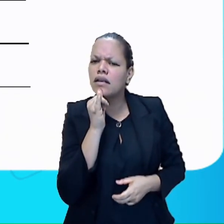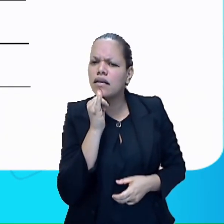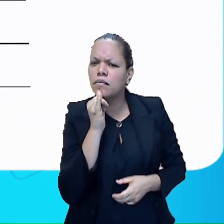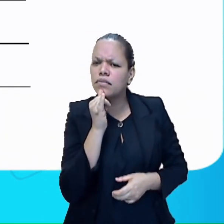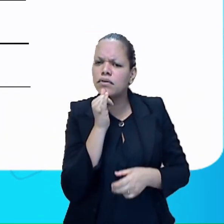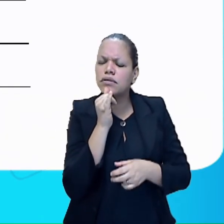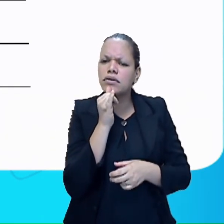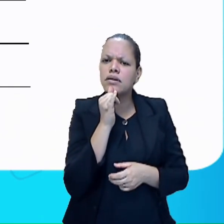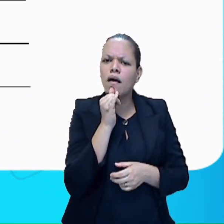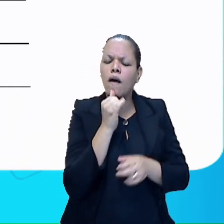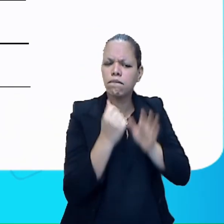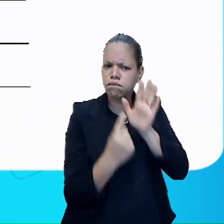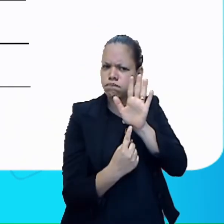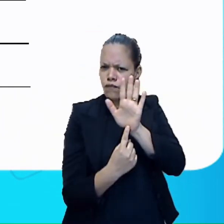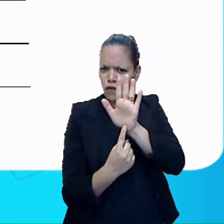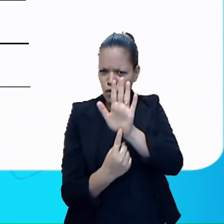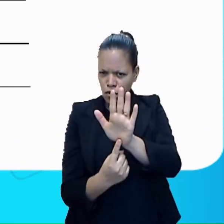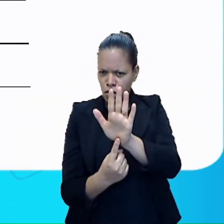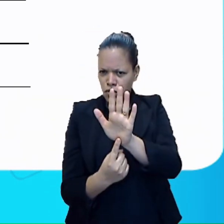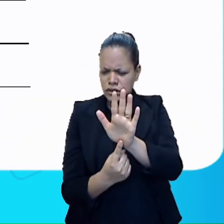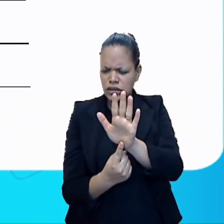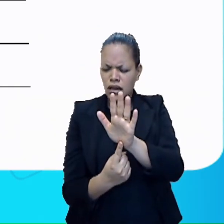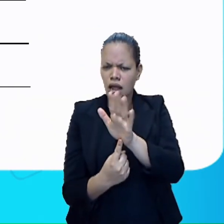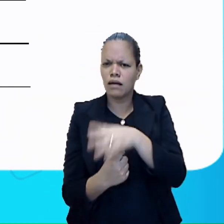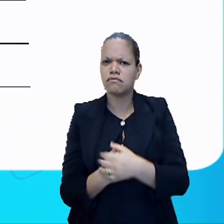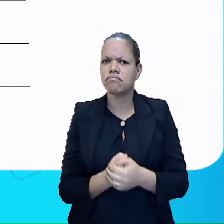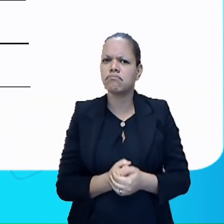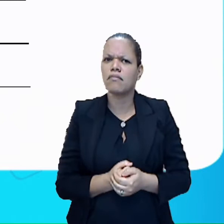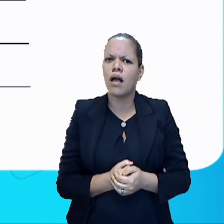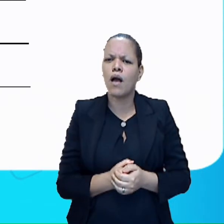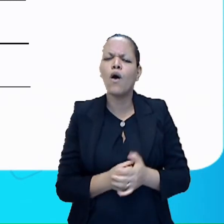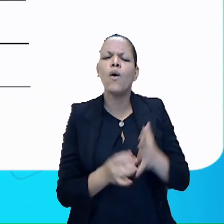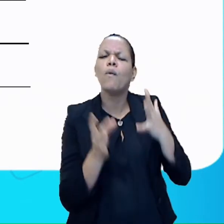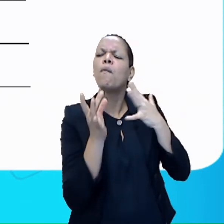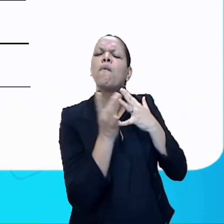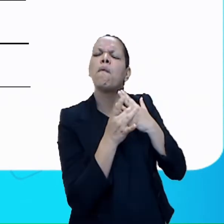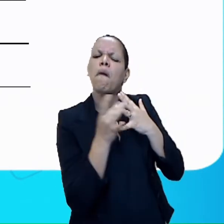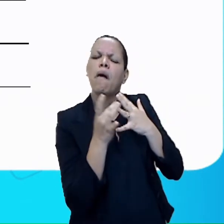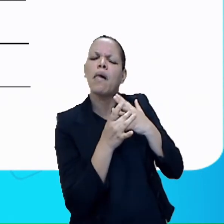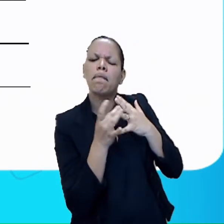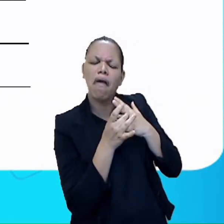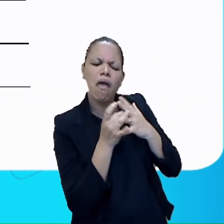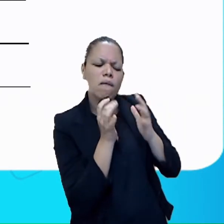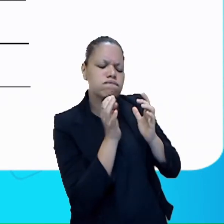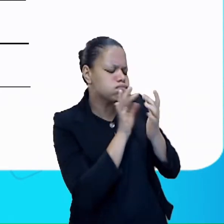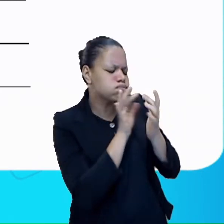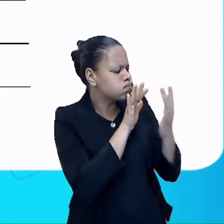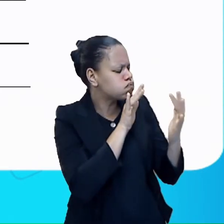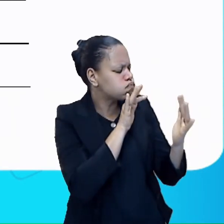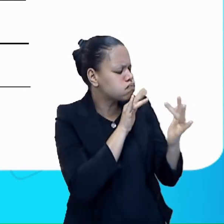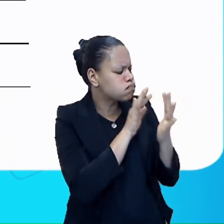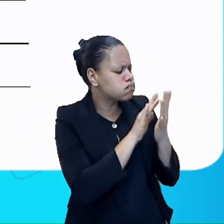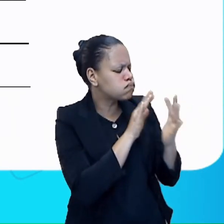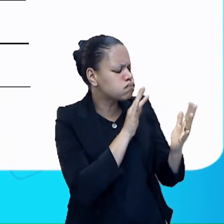classificar? Por exemplo, o anel era muito brilhante. Eu estou